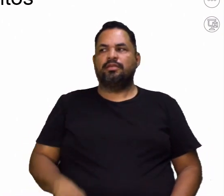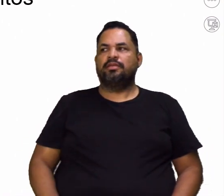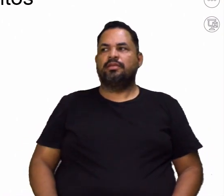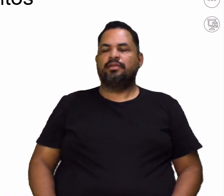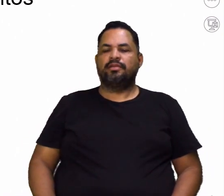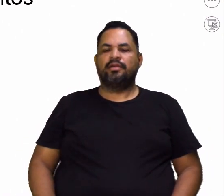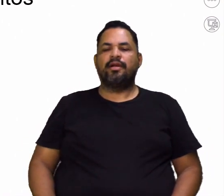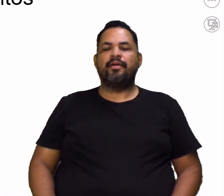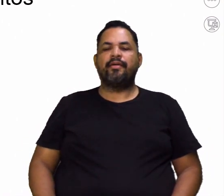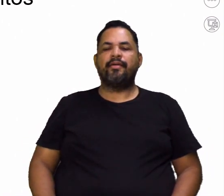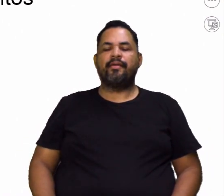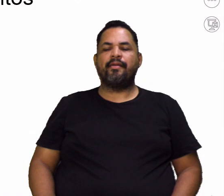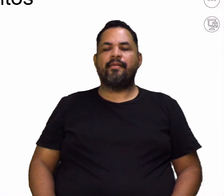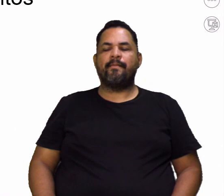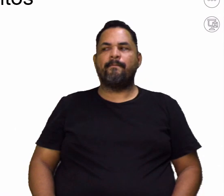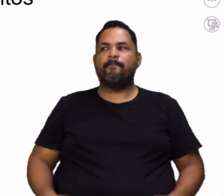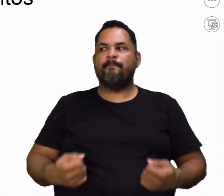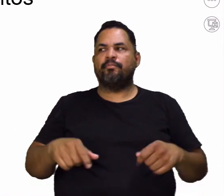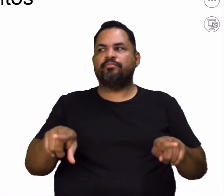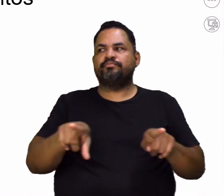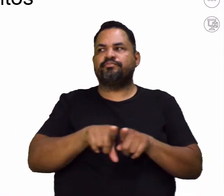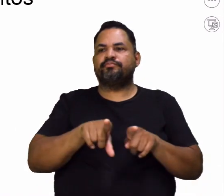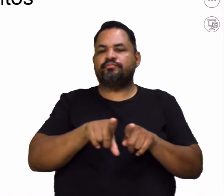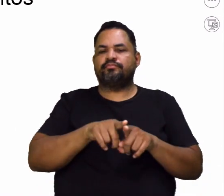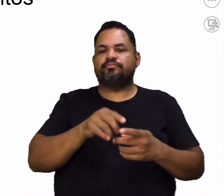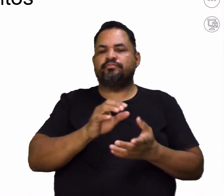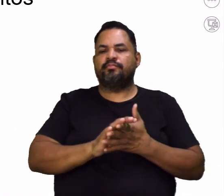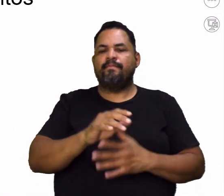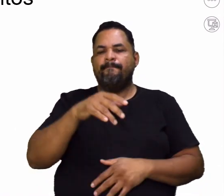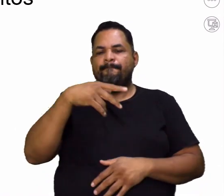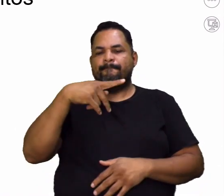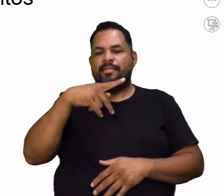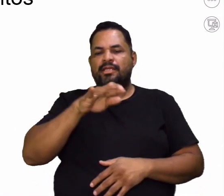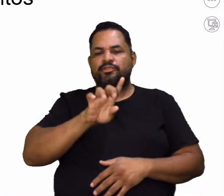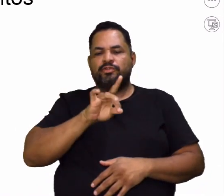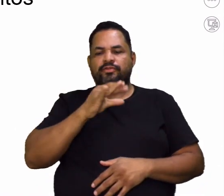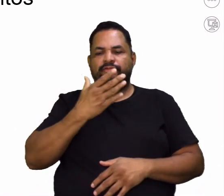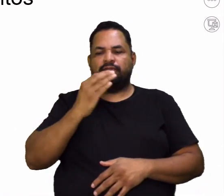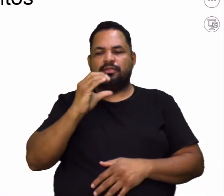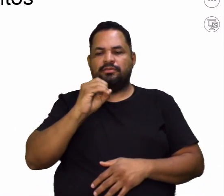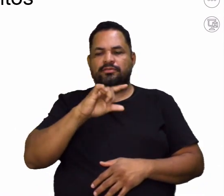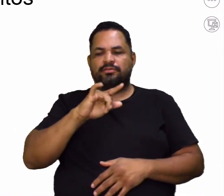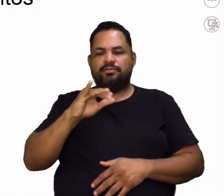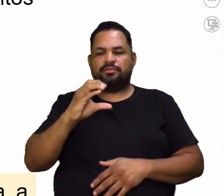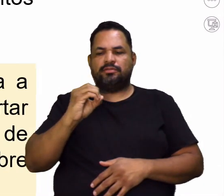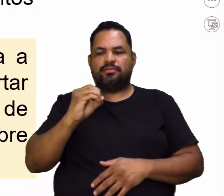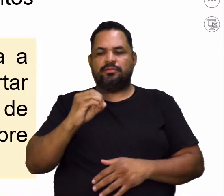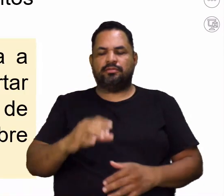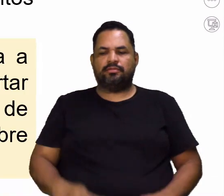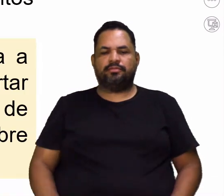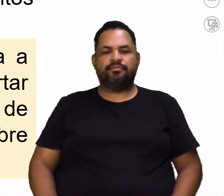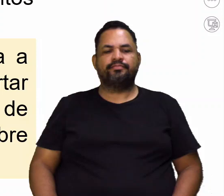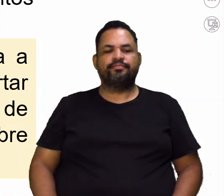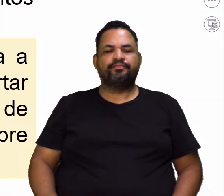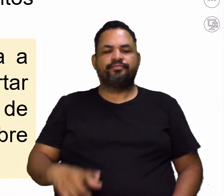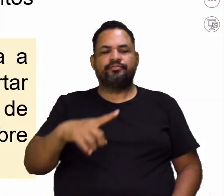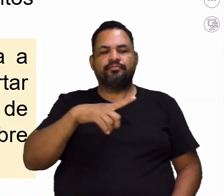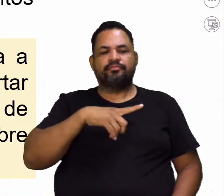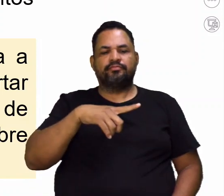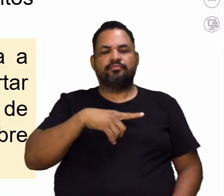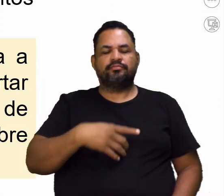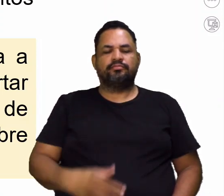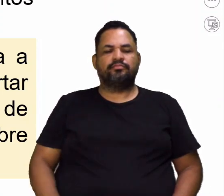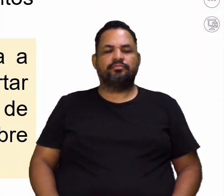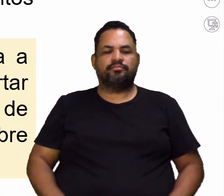prosopopeia ela pode ser chamada também de personificação Beleza então vamos lá temos aqui ó